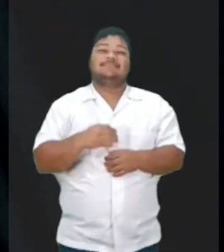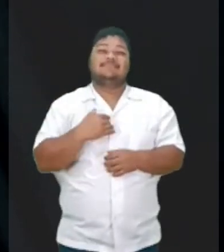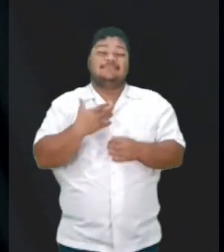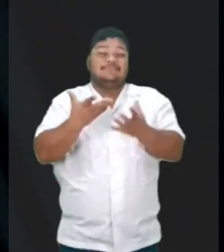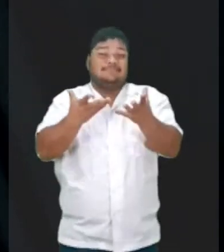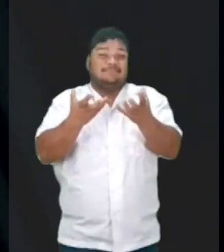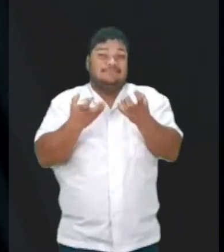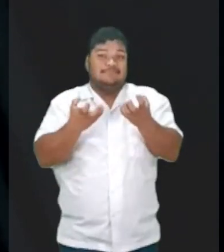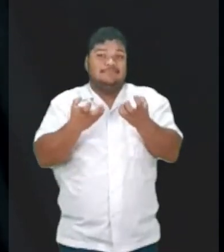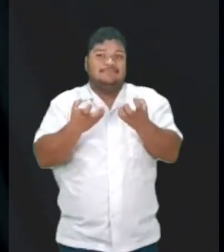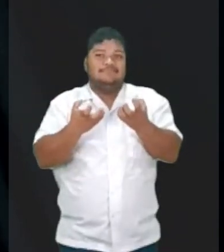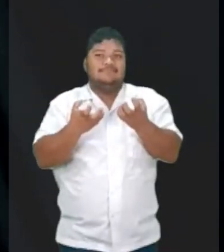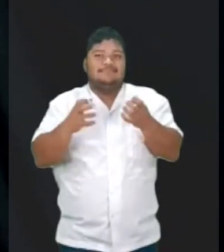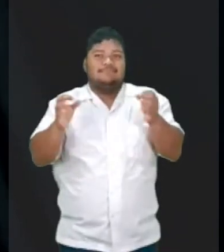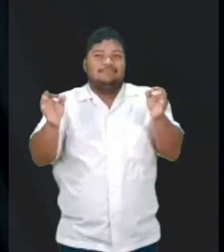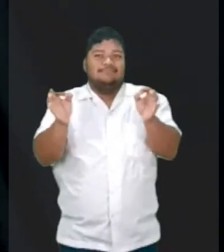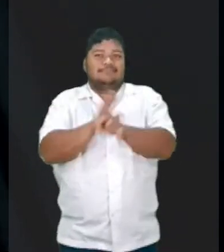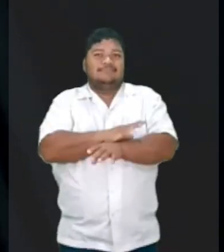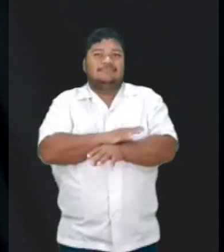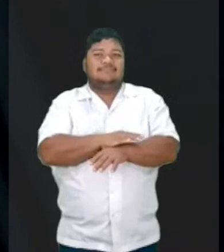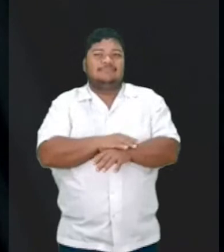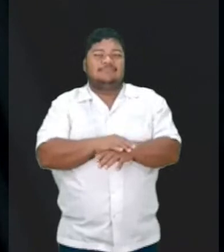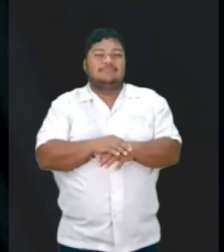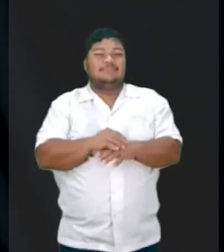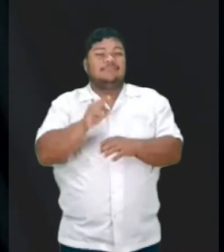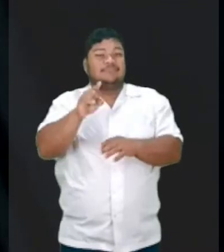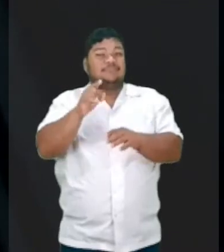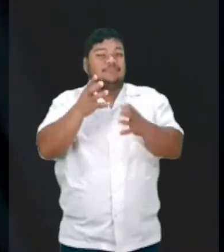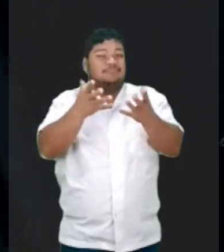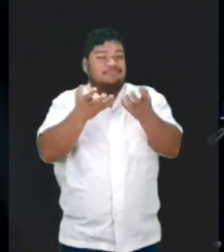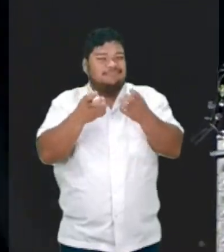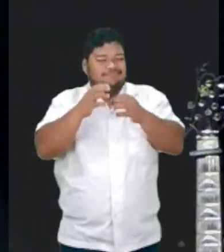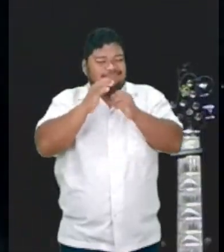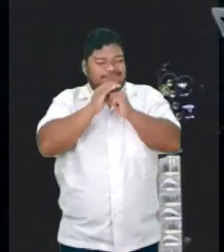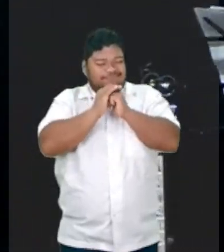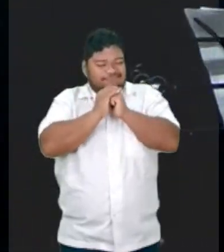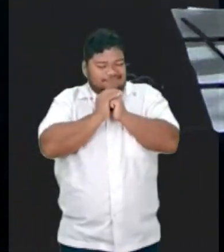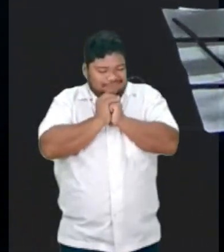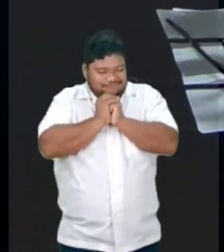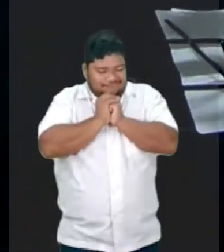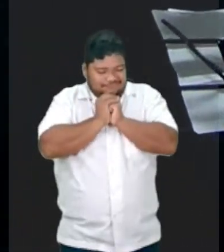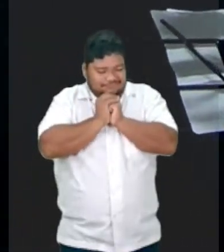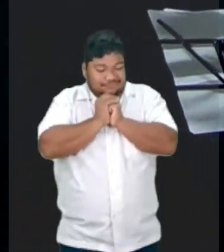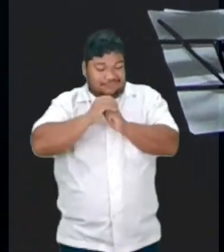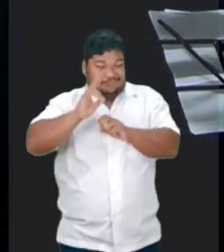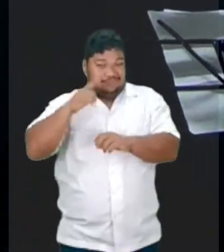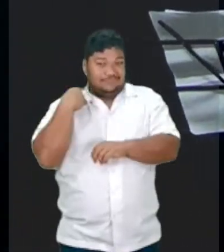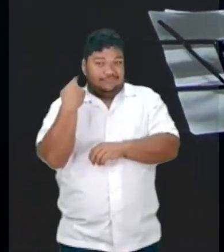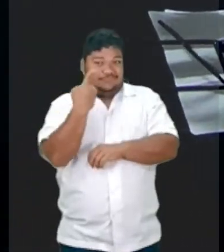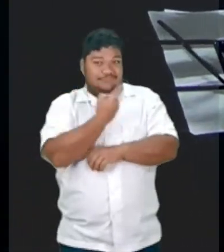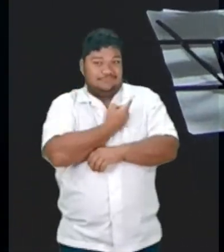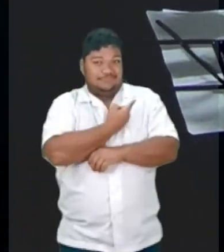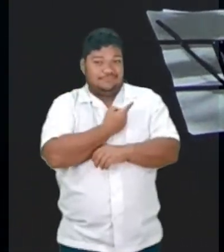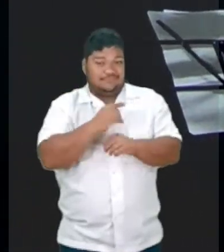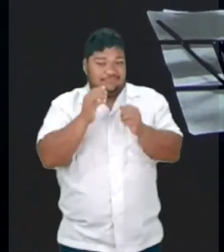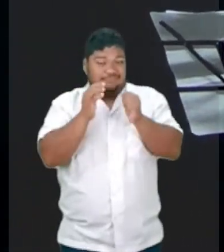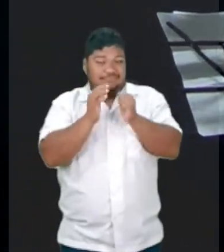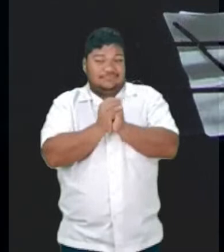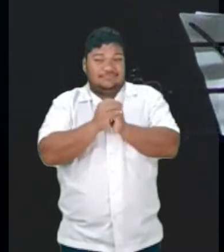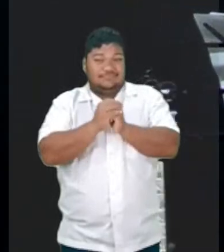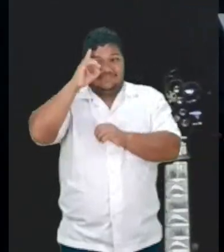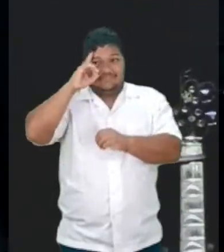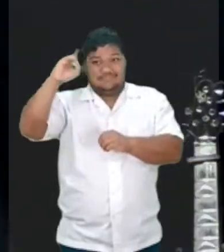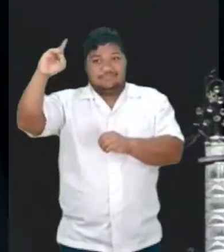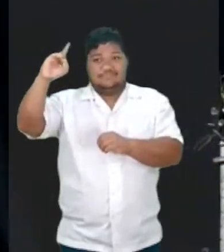terminar pedindo para você baixar a sua cabeça e nós juntos orarmos a esse Deus